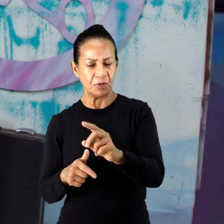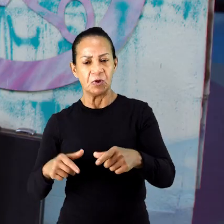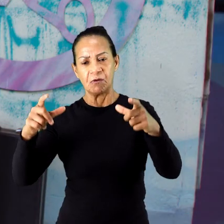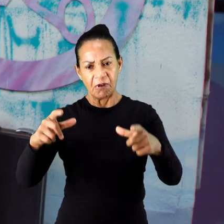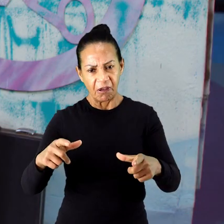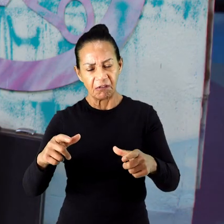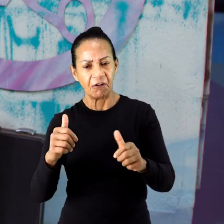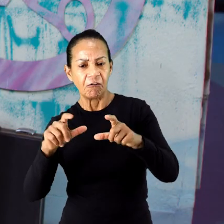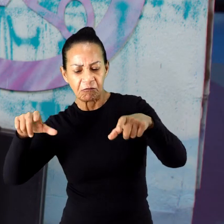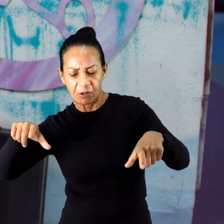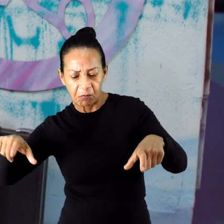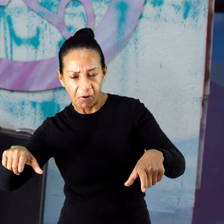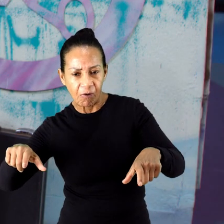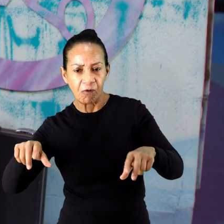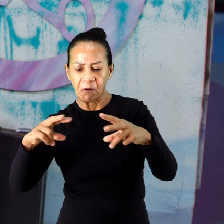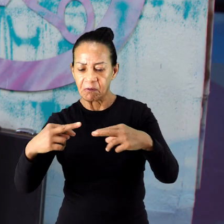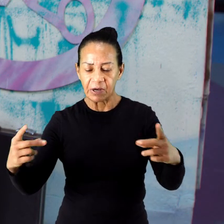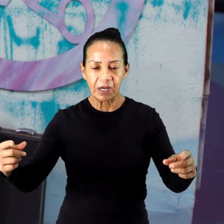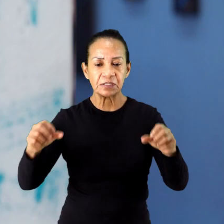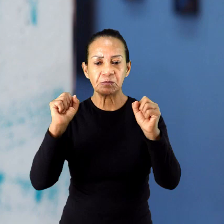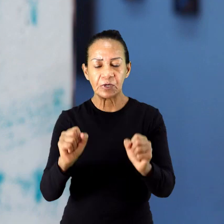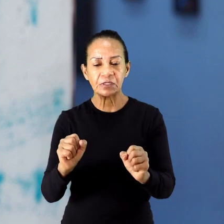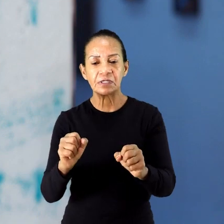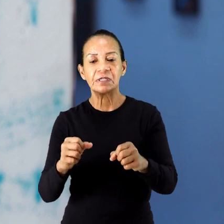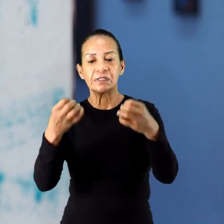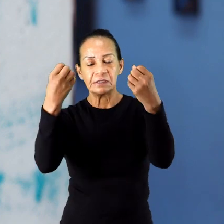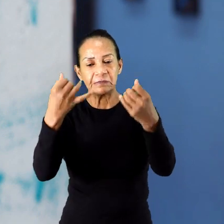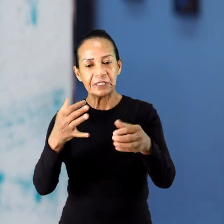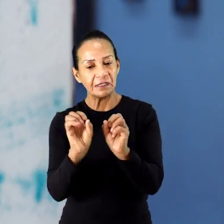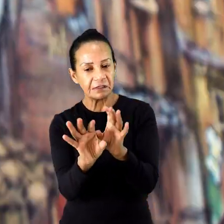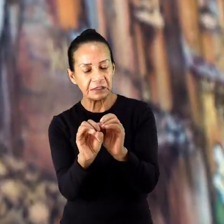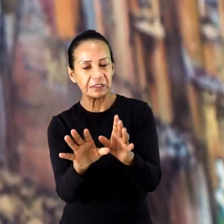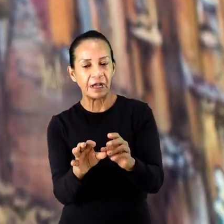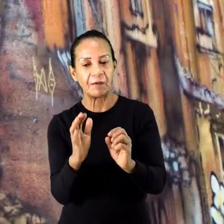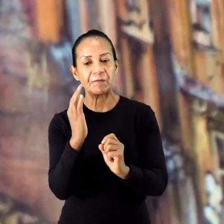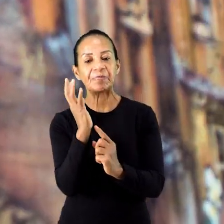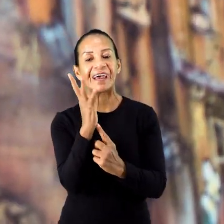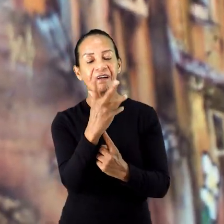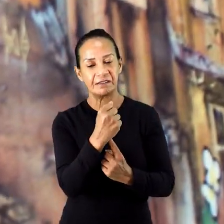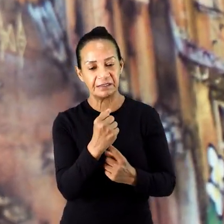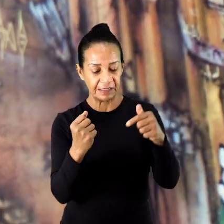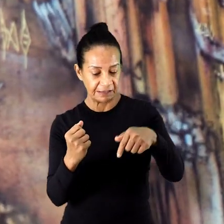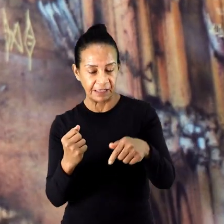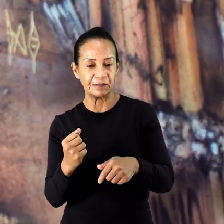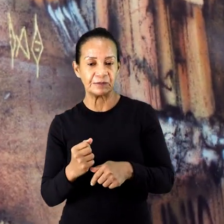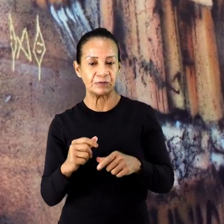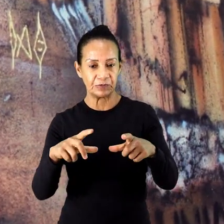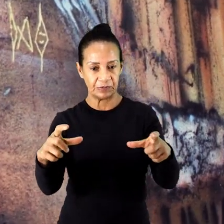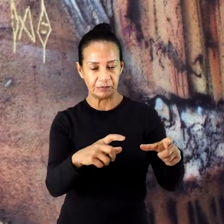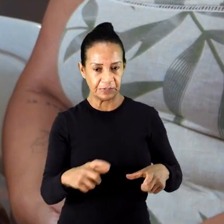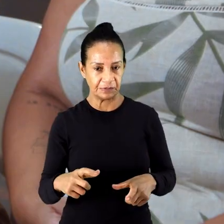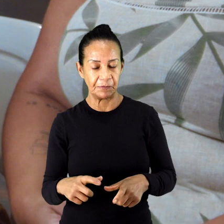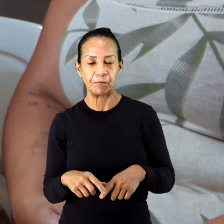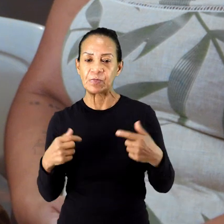tem quadra, nós não tem campo de futebol onde a gente possa difundir e fomentar a arte dentro da nossa quebrada. Quem não sabe de onde